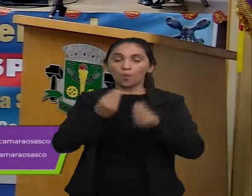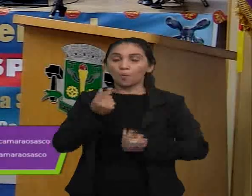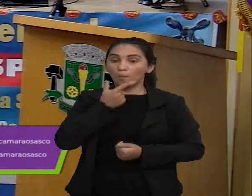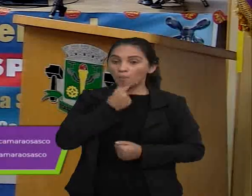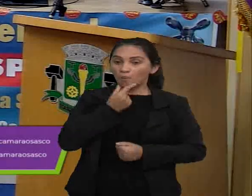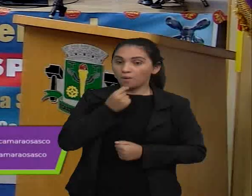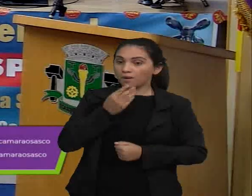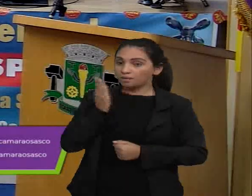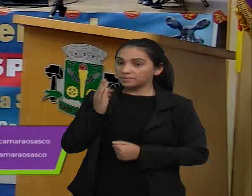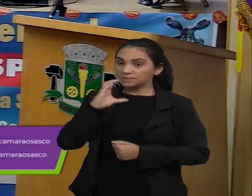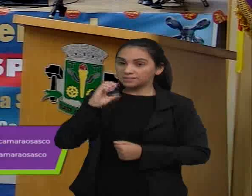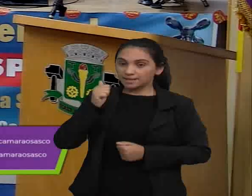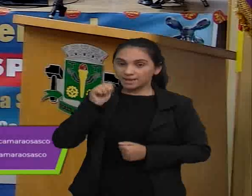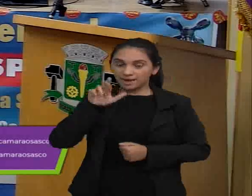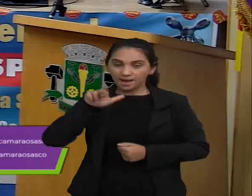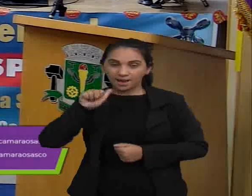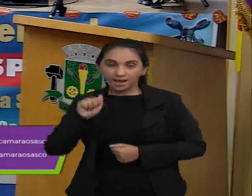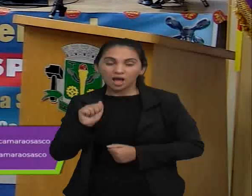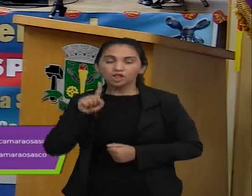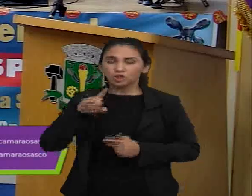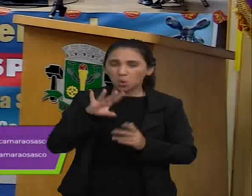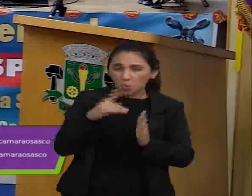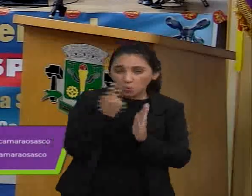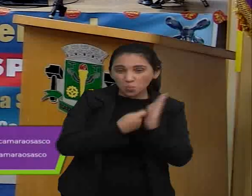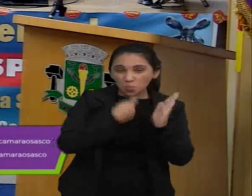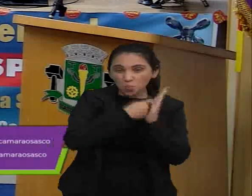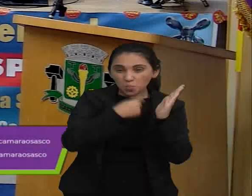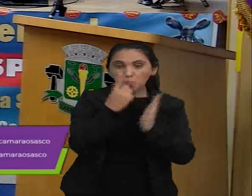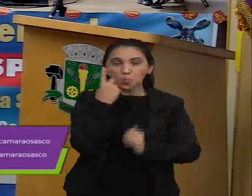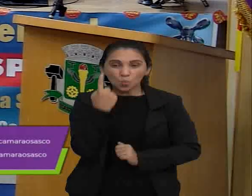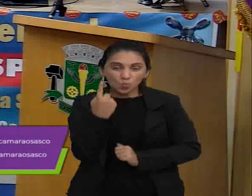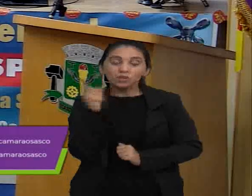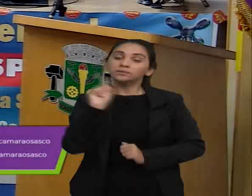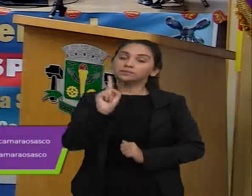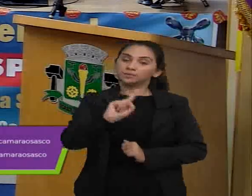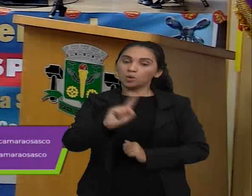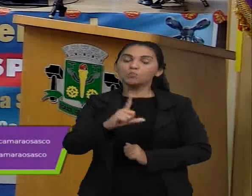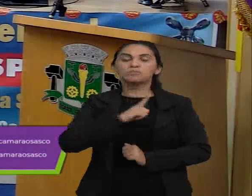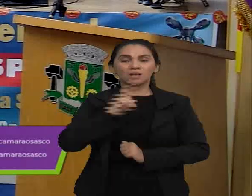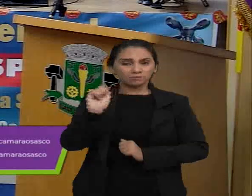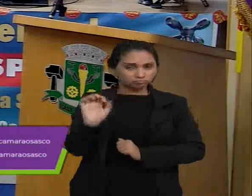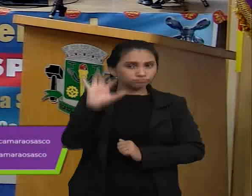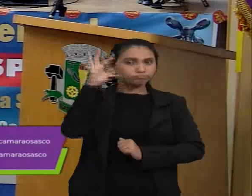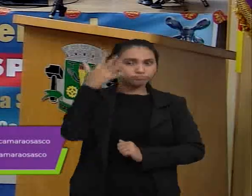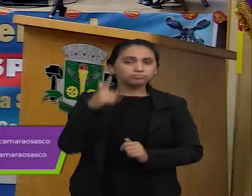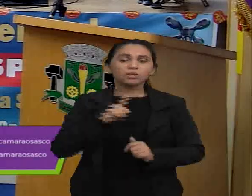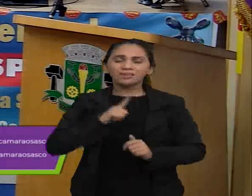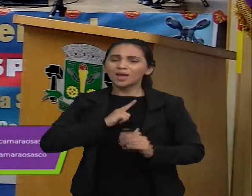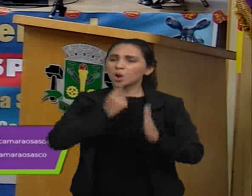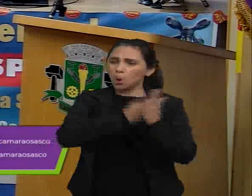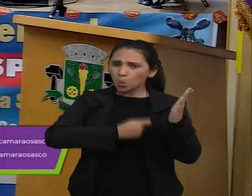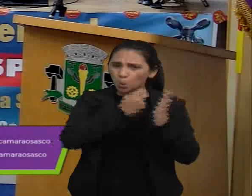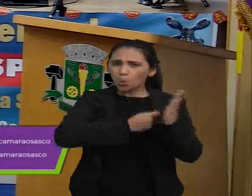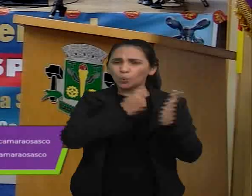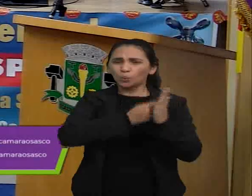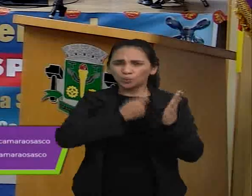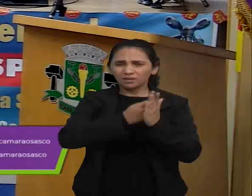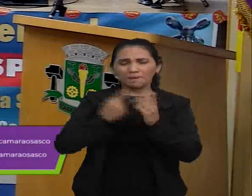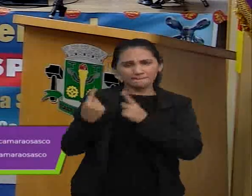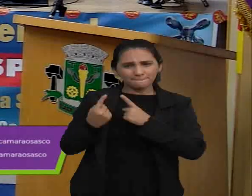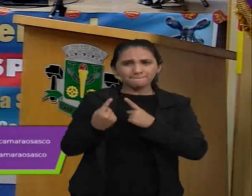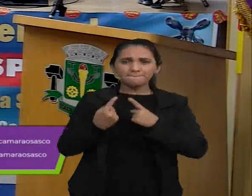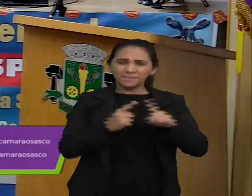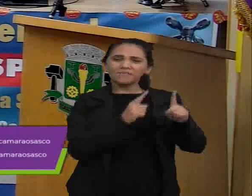falou aqui agora, não é só essa luta contra a privatização da Sabéspia, está acontecendo também uma luta muito grande contra a